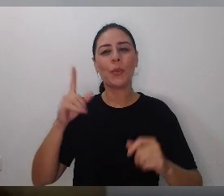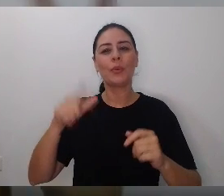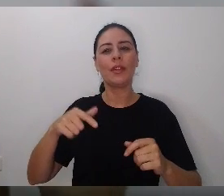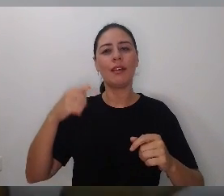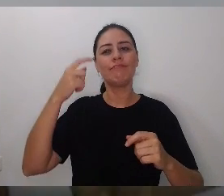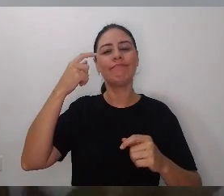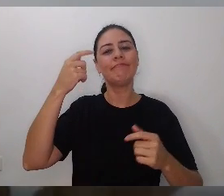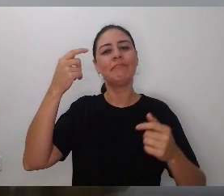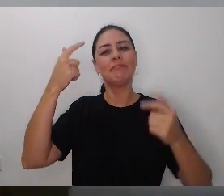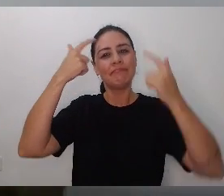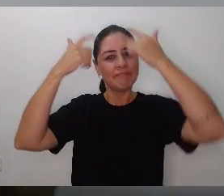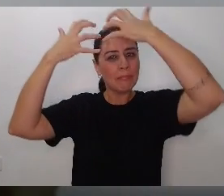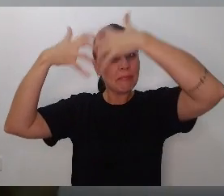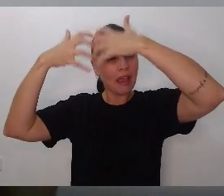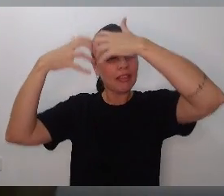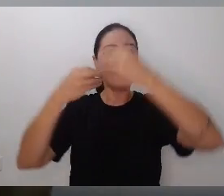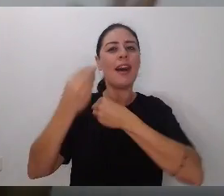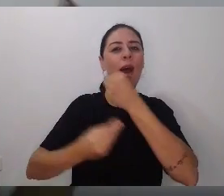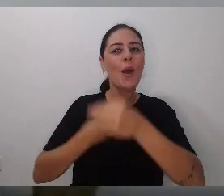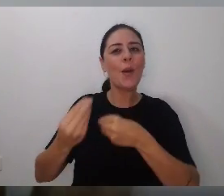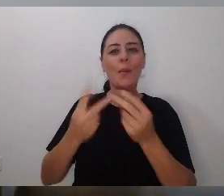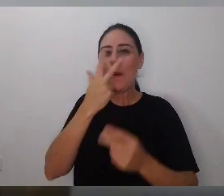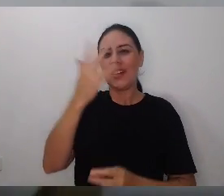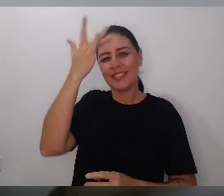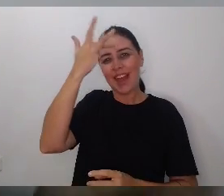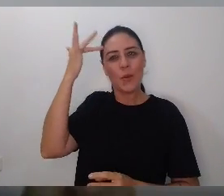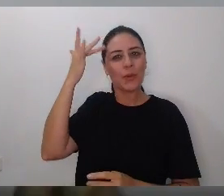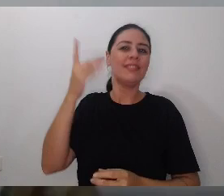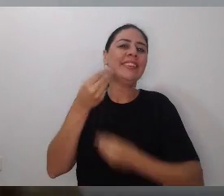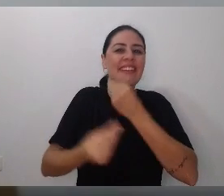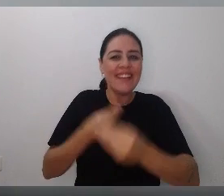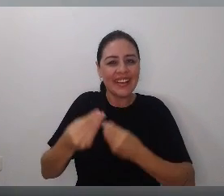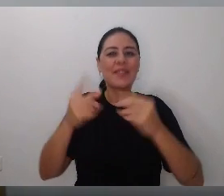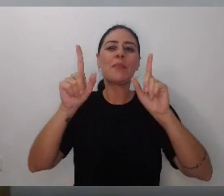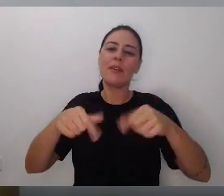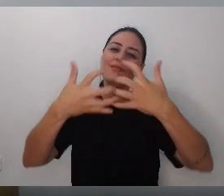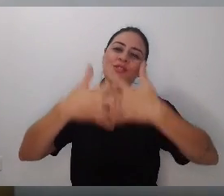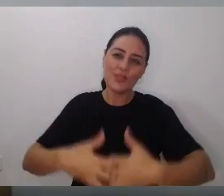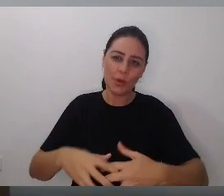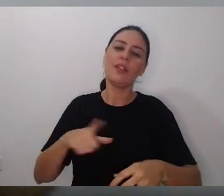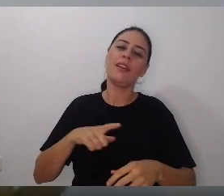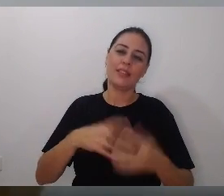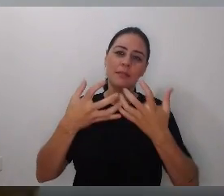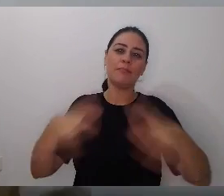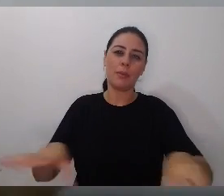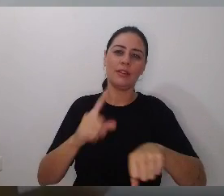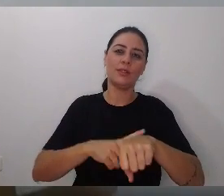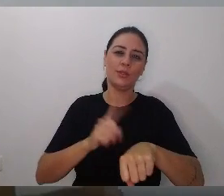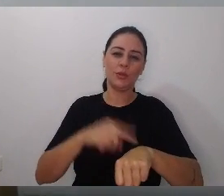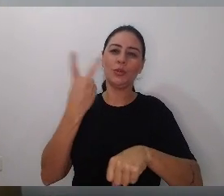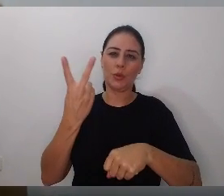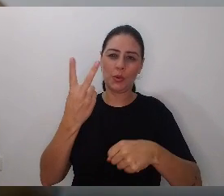acho que é uma das questões que mais se tem discutido. As psicólogas, né, Luísa, deve ser muita coisa. Então, nós dividimos em